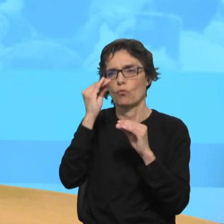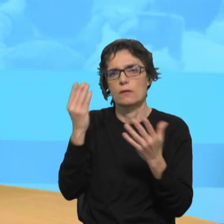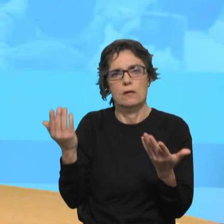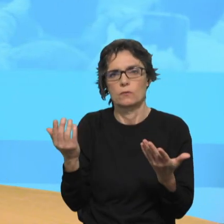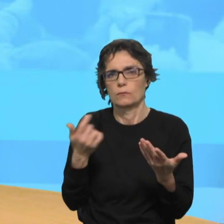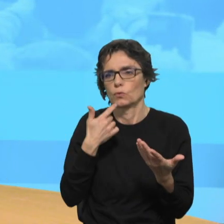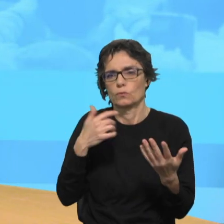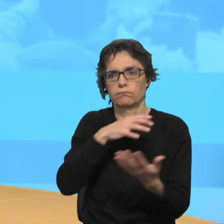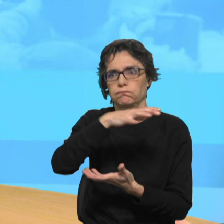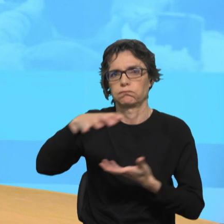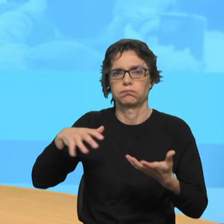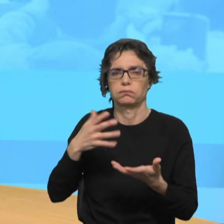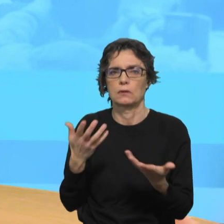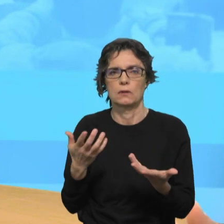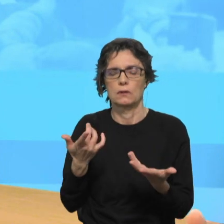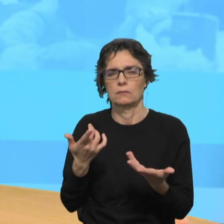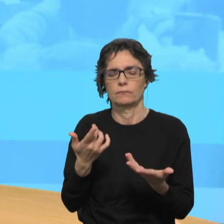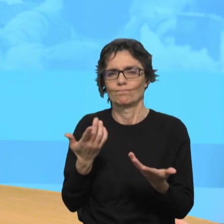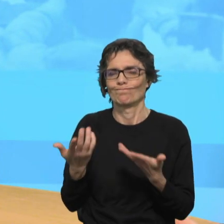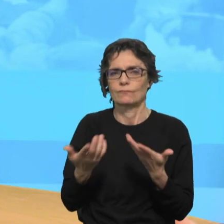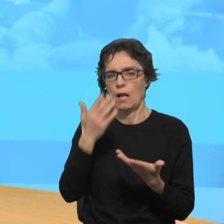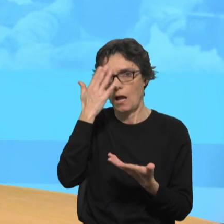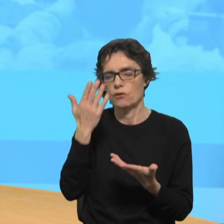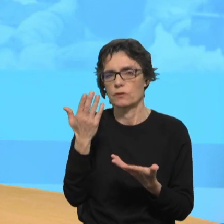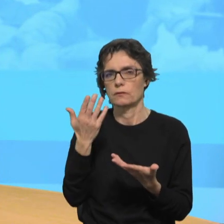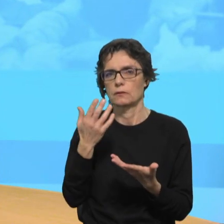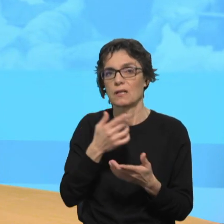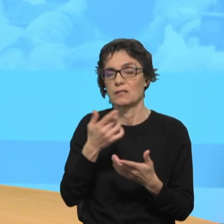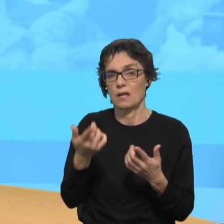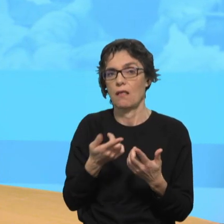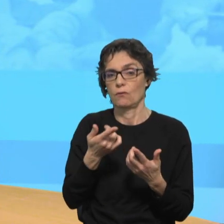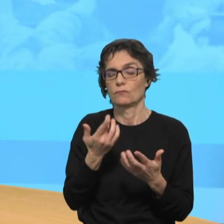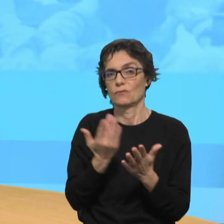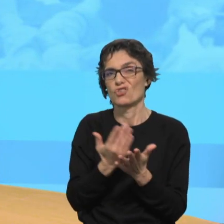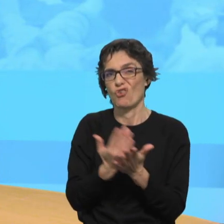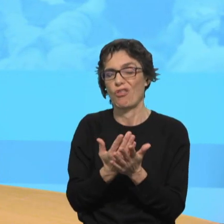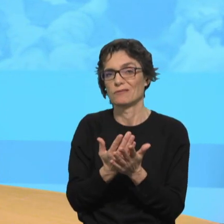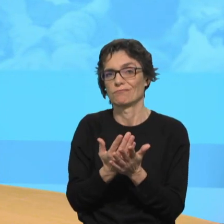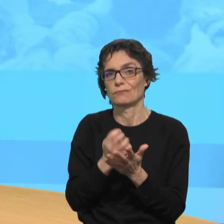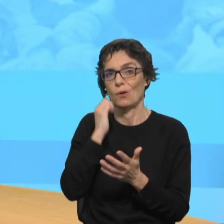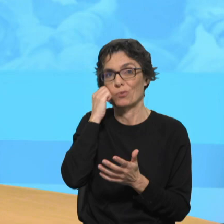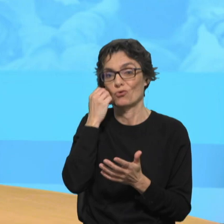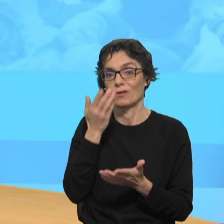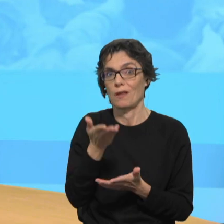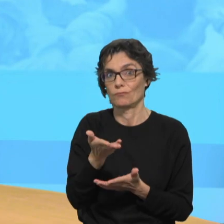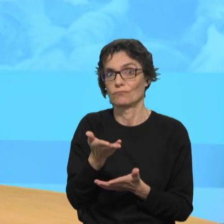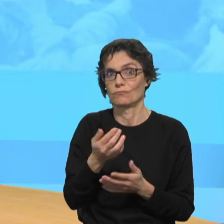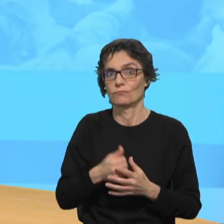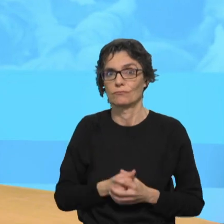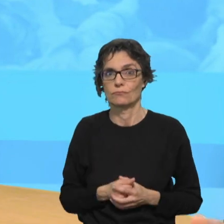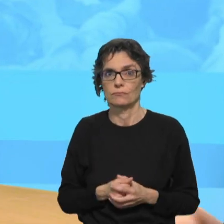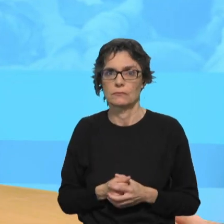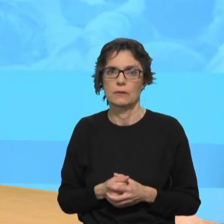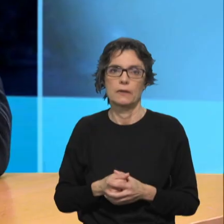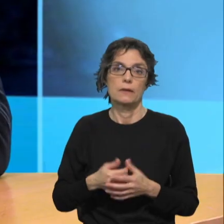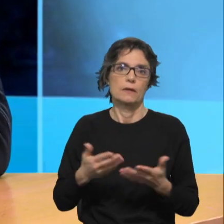Está de alguma forma comprometido um ano escolar por diferentes fatores? É assim, sempre que